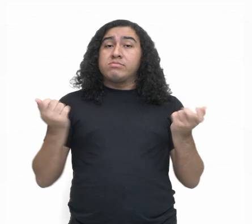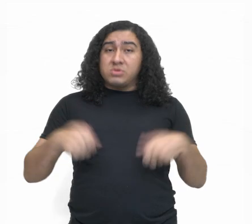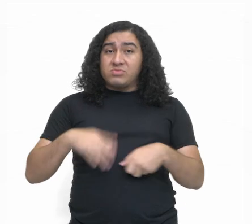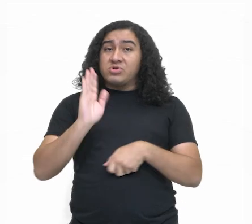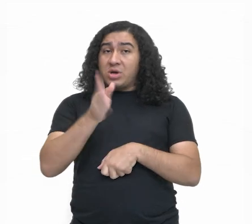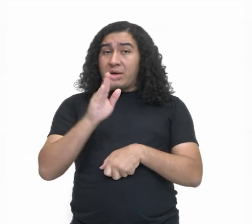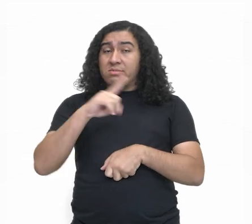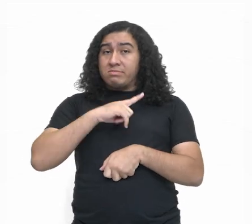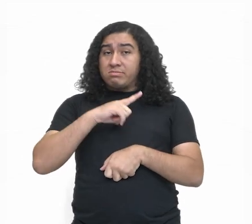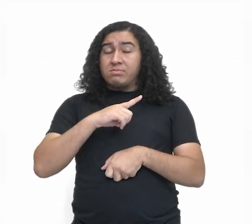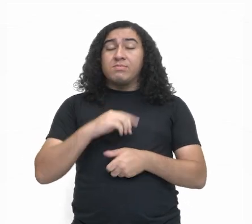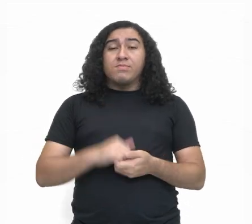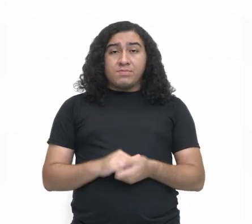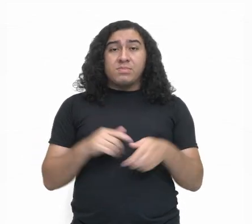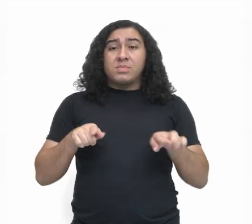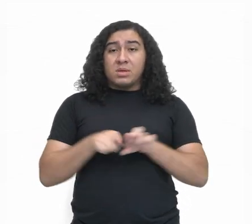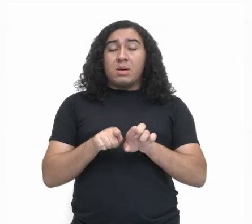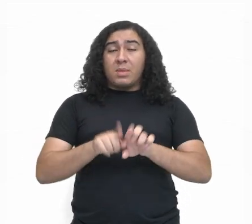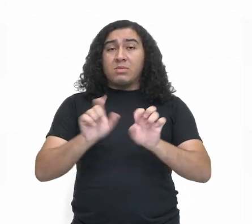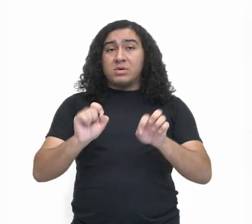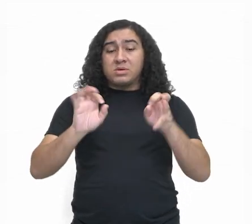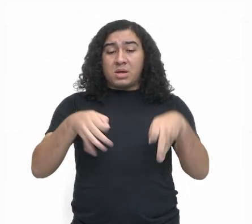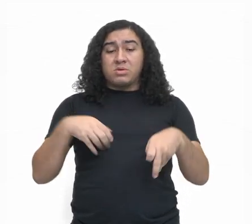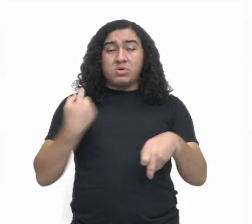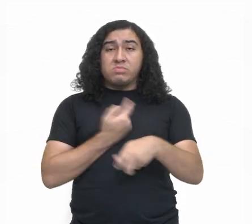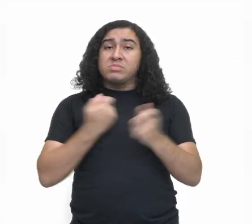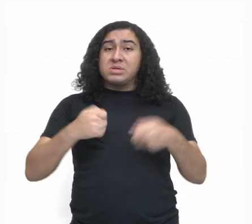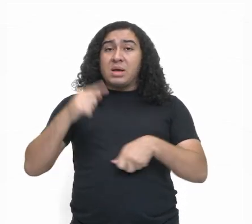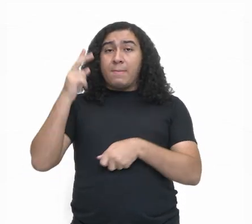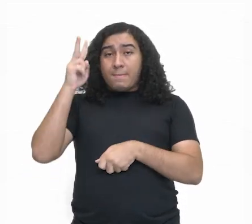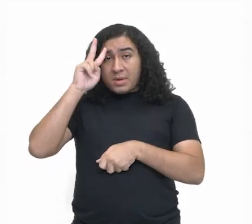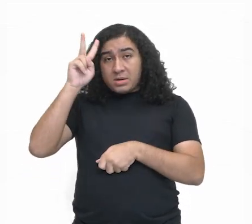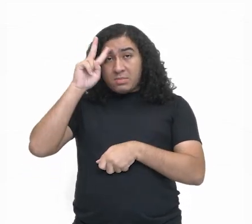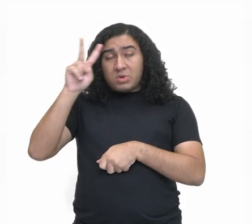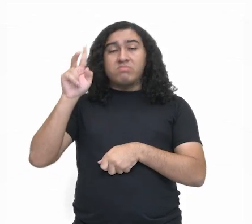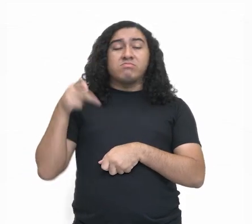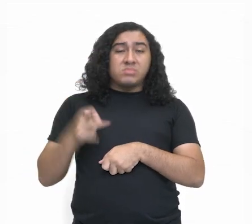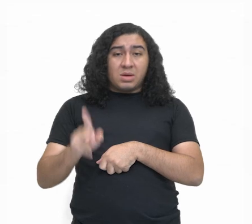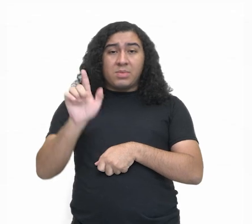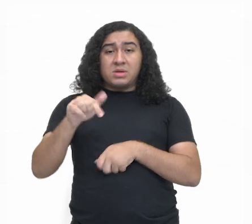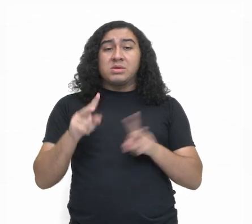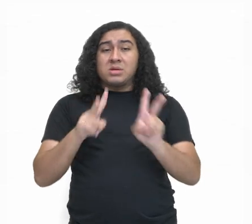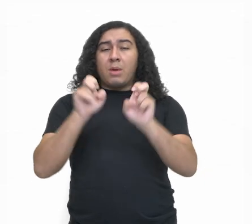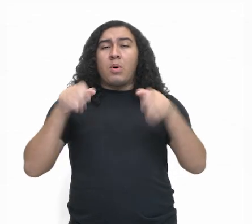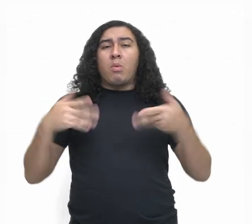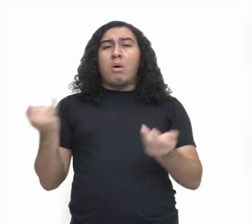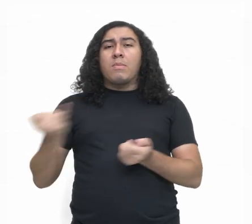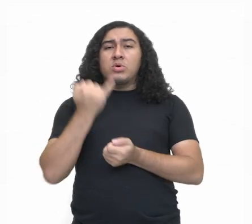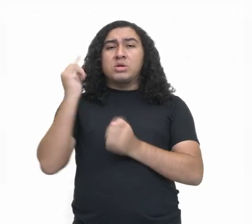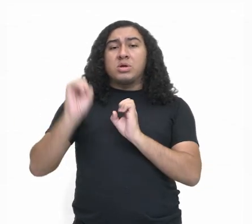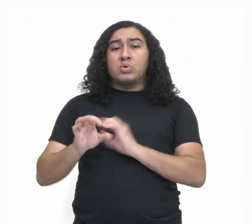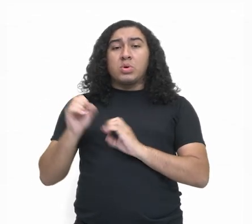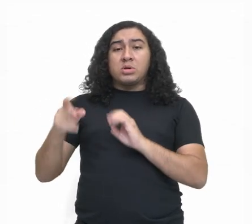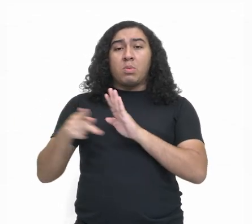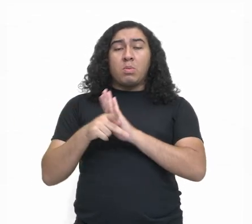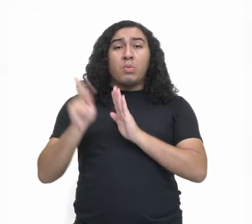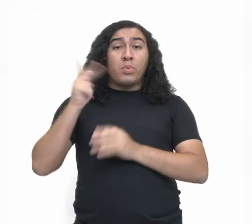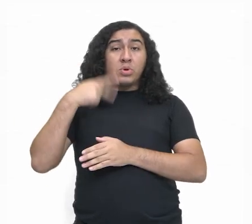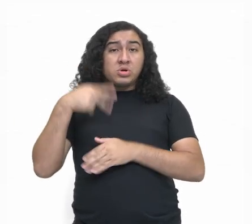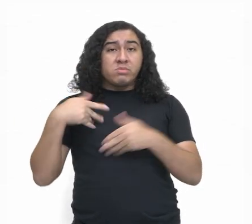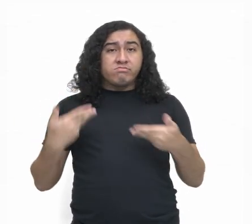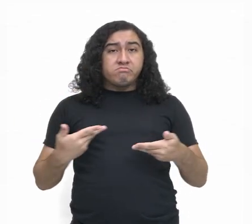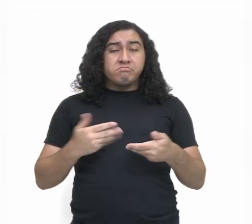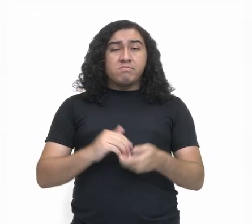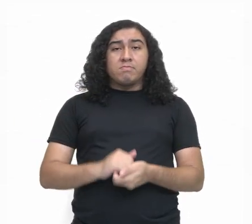o jovem já é um cidadão. Então, nós temos que sempre pensar nisso. E qual a importância da educação